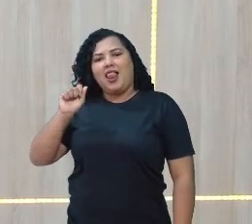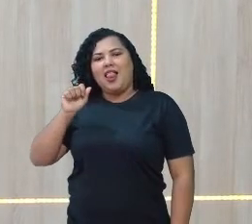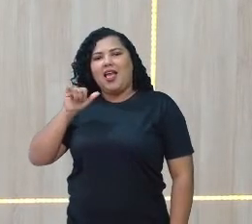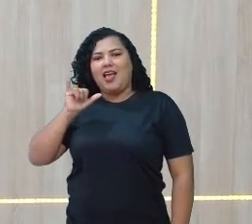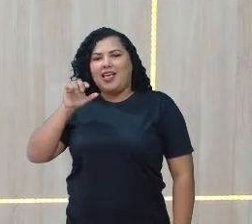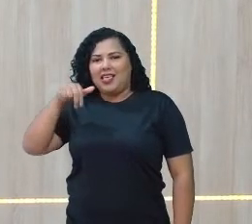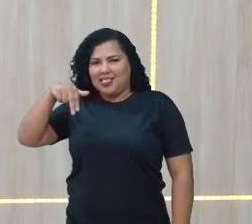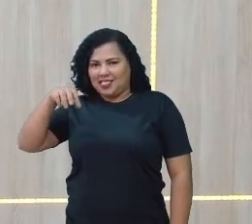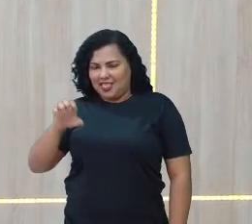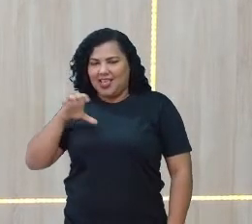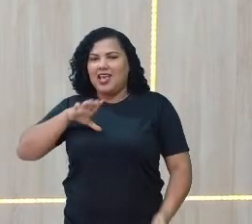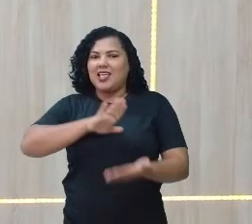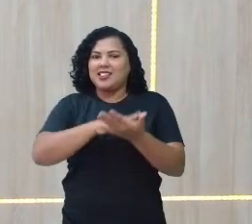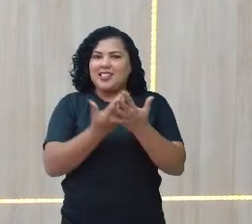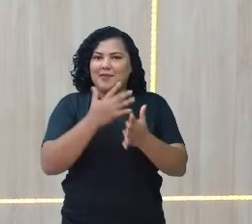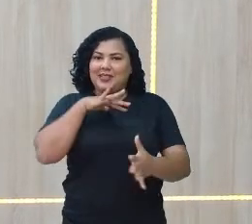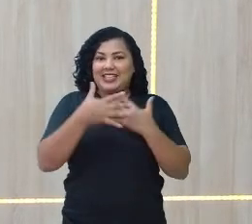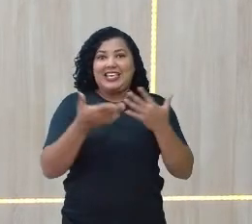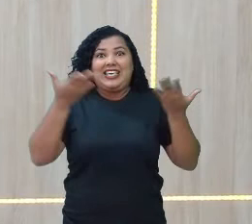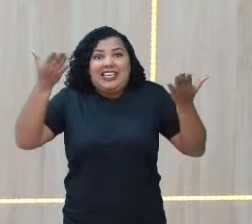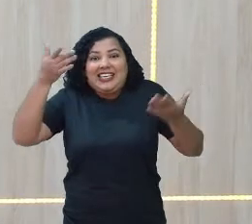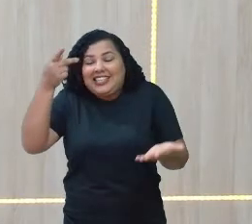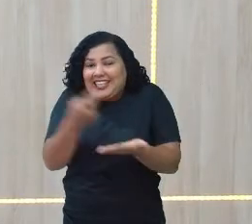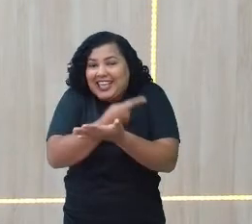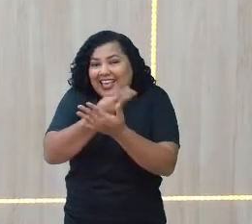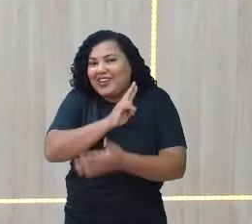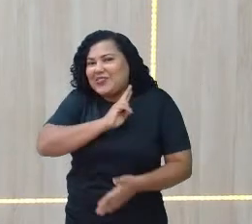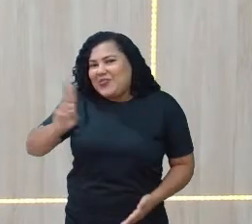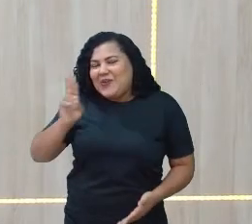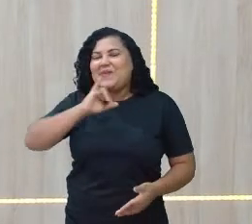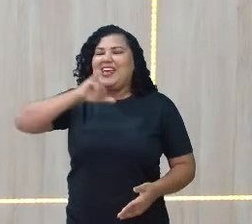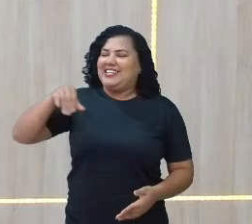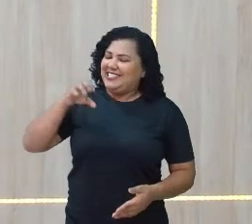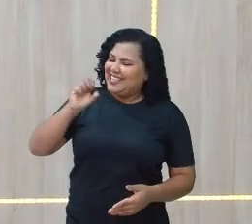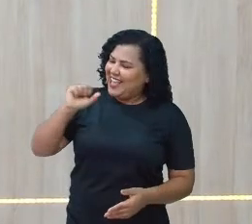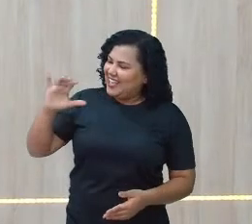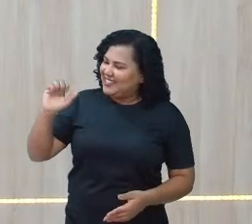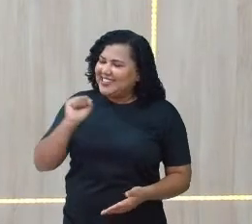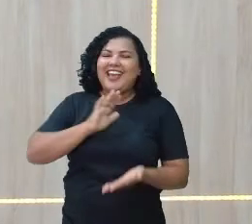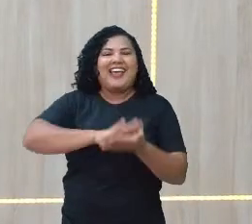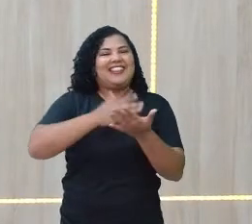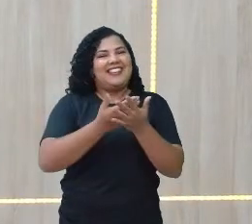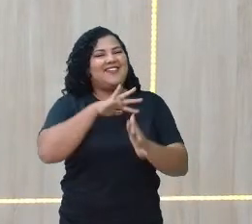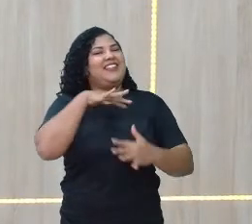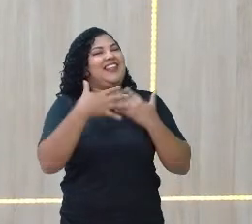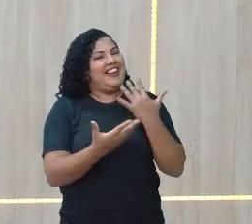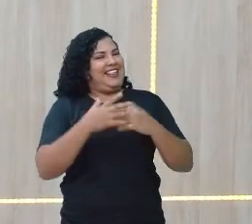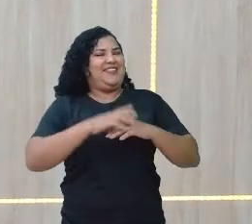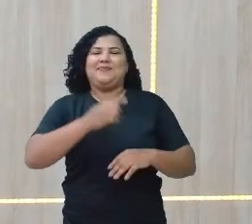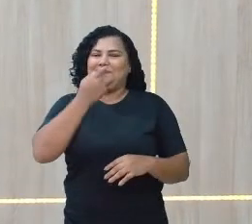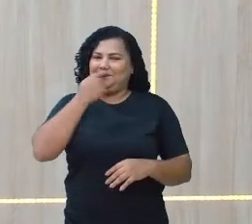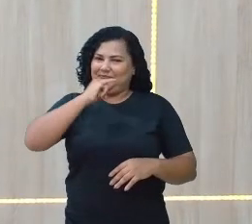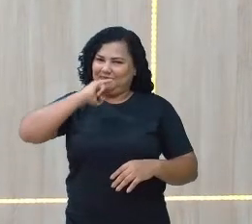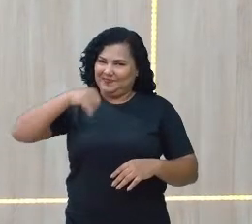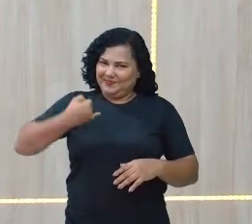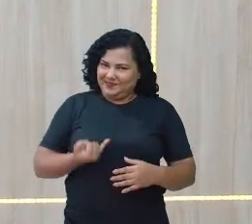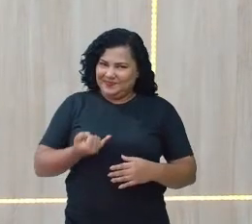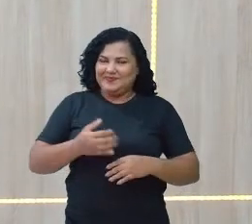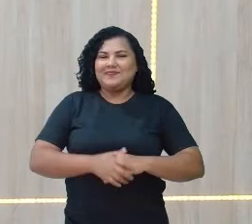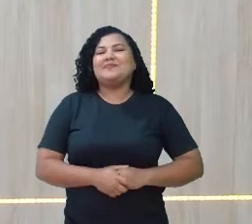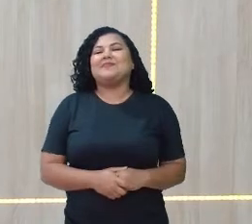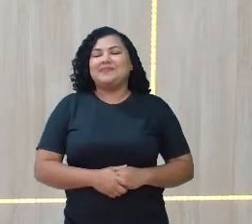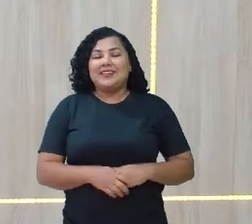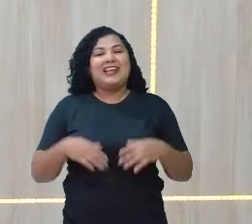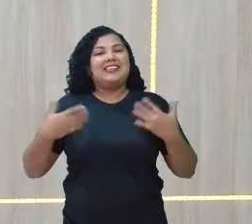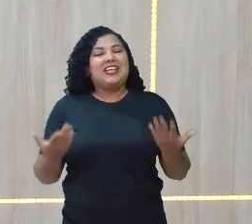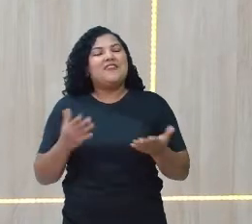nossa intérprete Eita, eu errei, é Jéssica, né? Jéssica, nossa intérprete de Libras. Né? Então, Jéssica faz esse